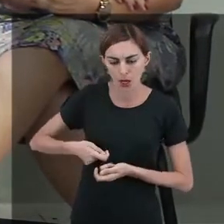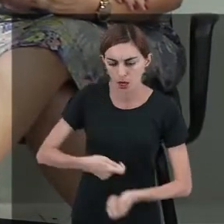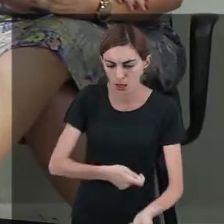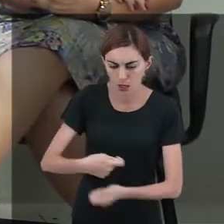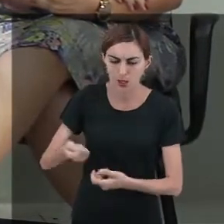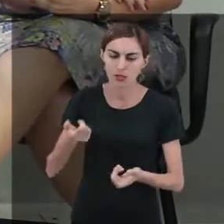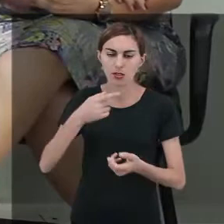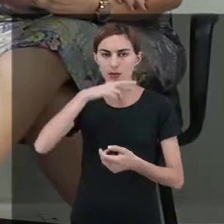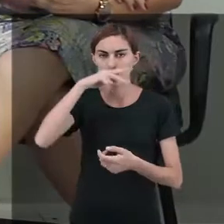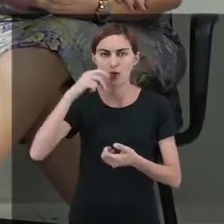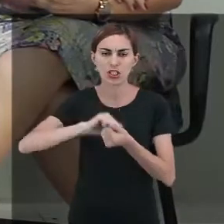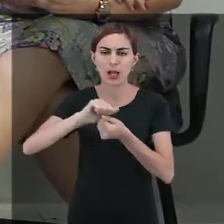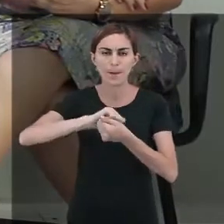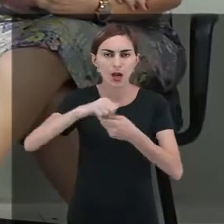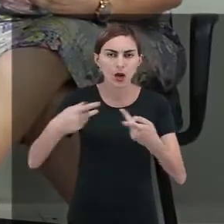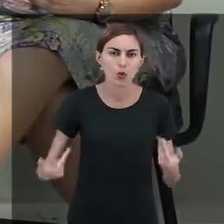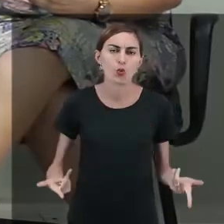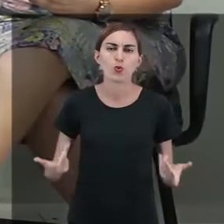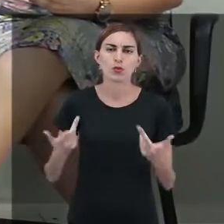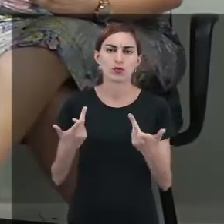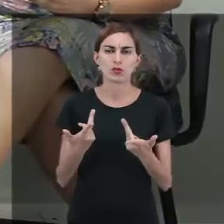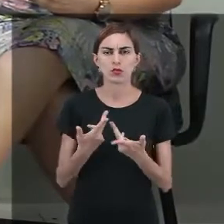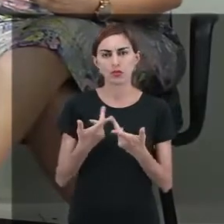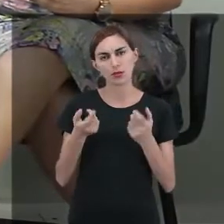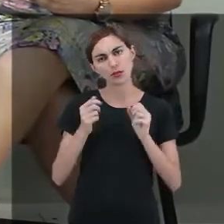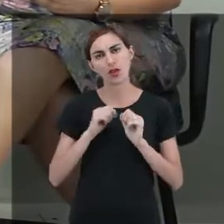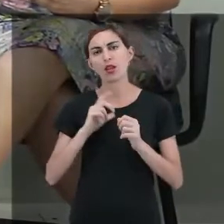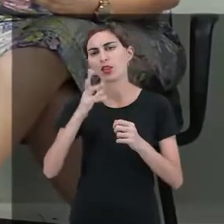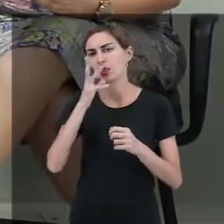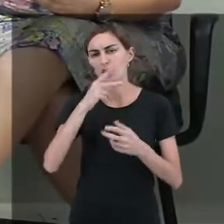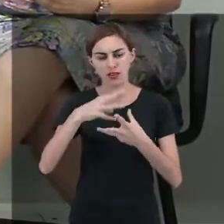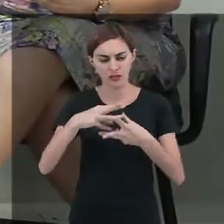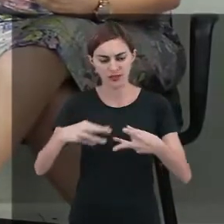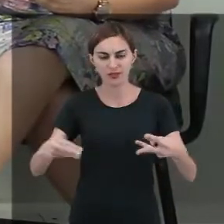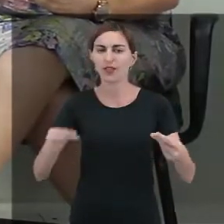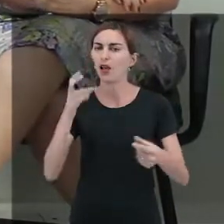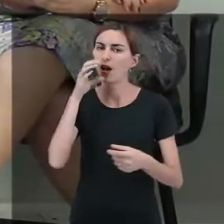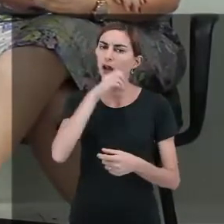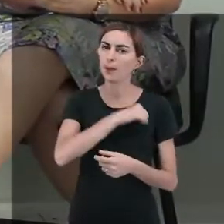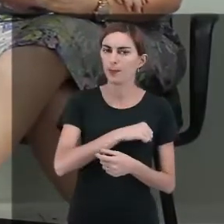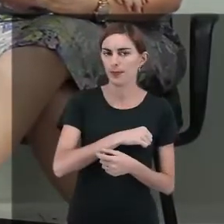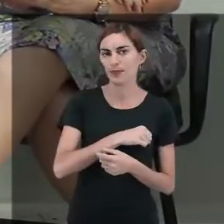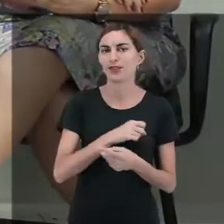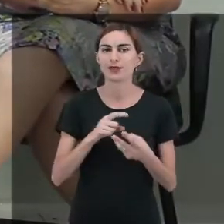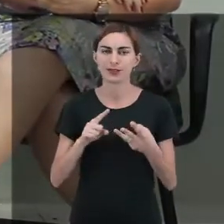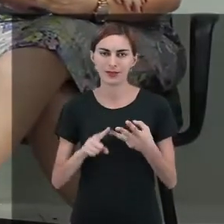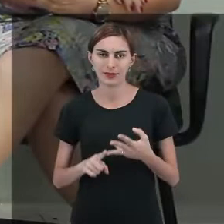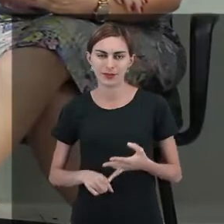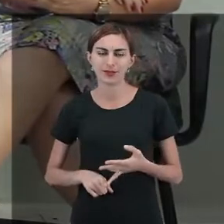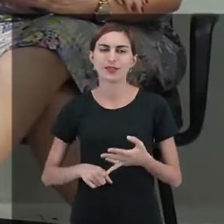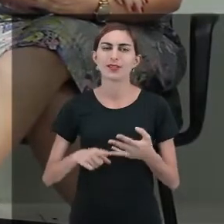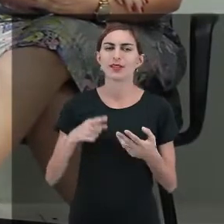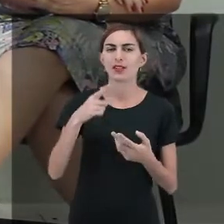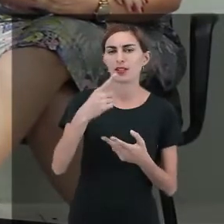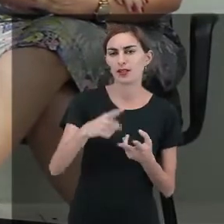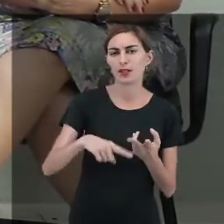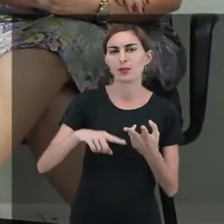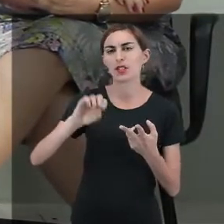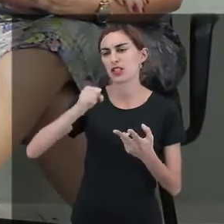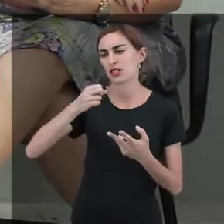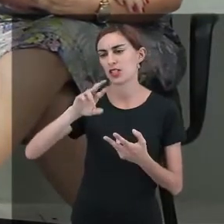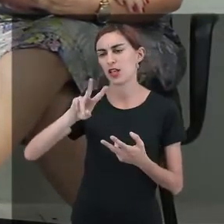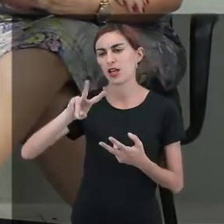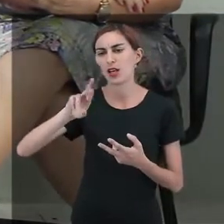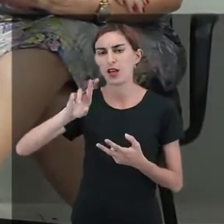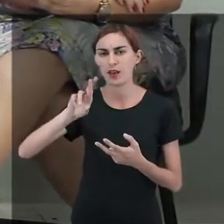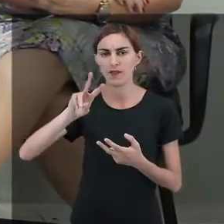limpeza. Isso aí são produtos que têm uma rotatividade. E a questão do serviço? Como é que a gente pode abordar isso? Serviço, ele agrega valor ao produto. O serviço, ele é tido